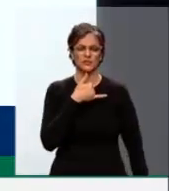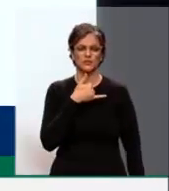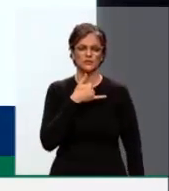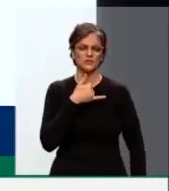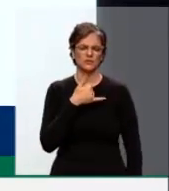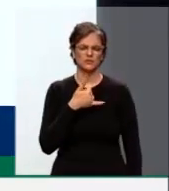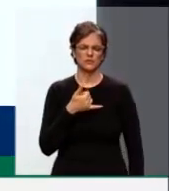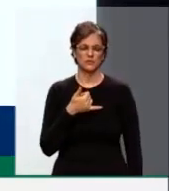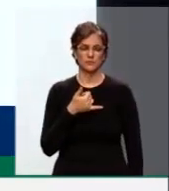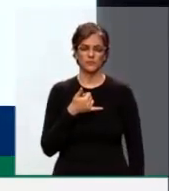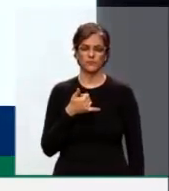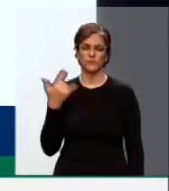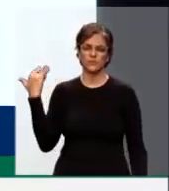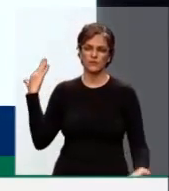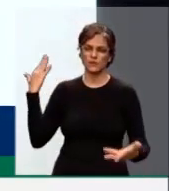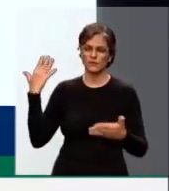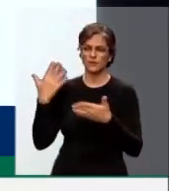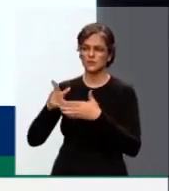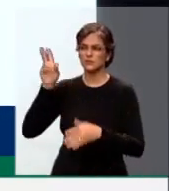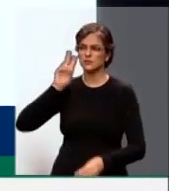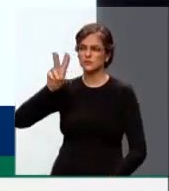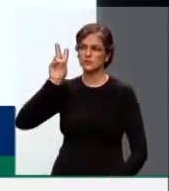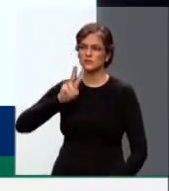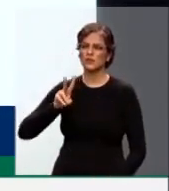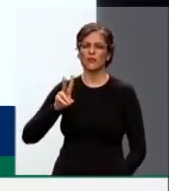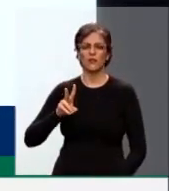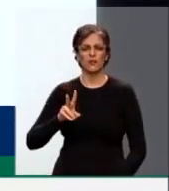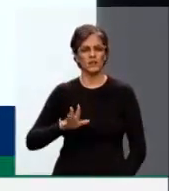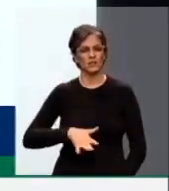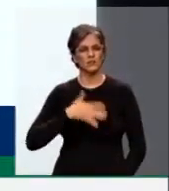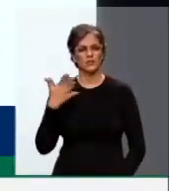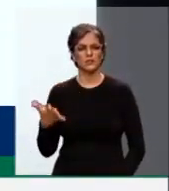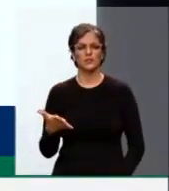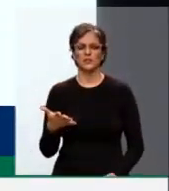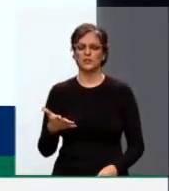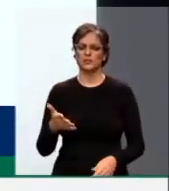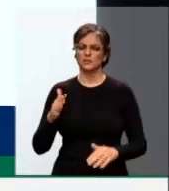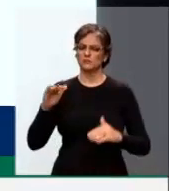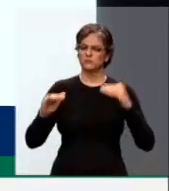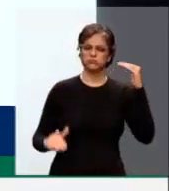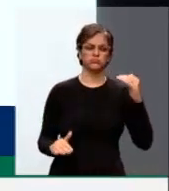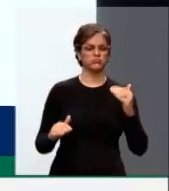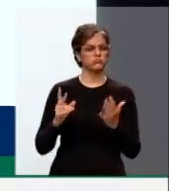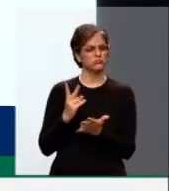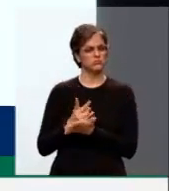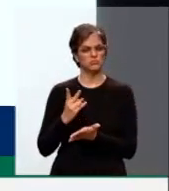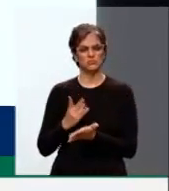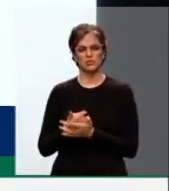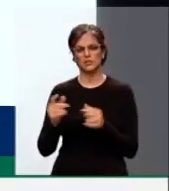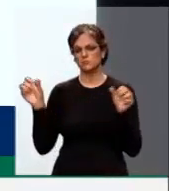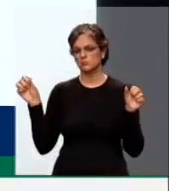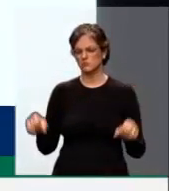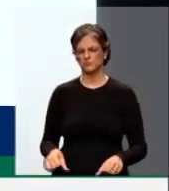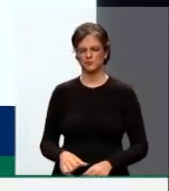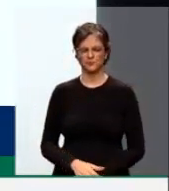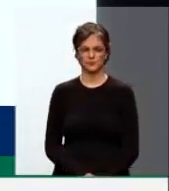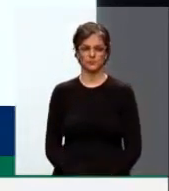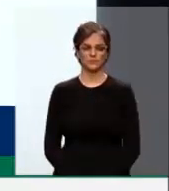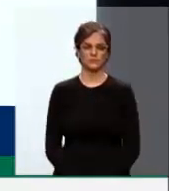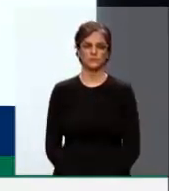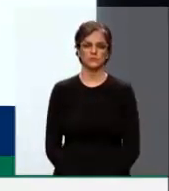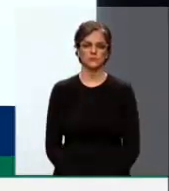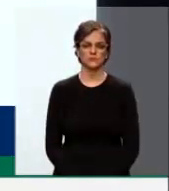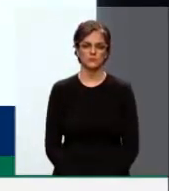história recente que a gente está vivendo, ela escracha uma desigualdade racial histórica e a aprofunda. É um desafio